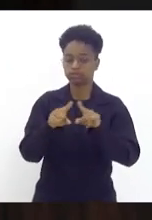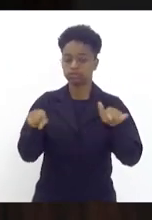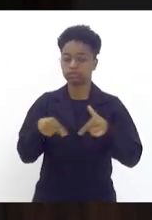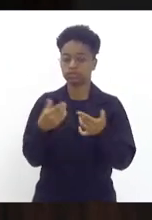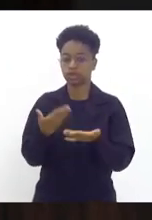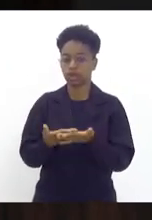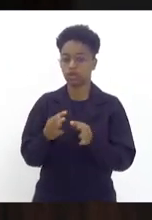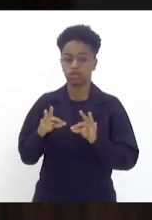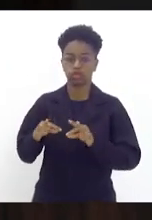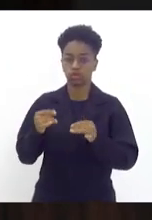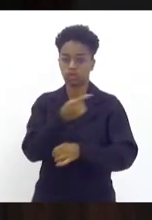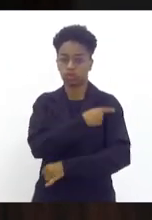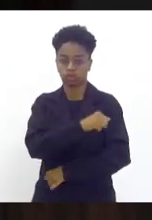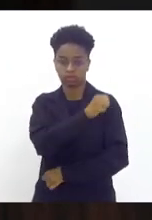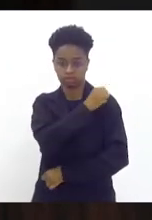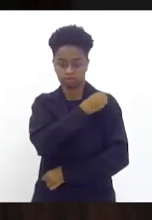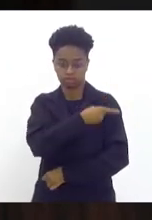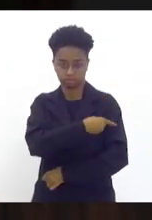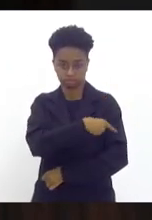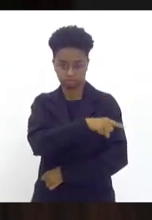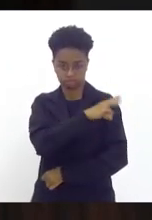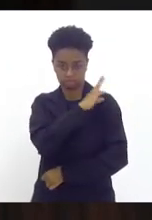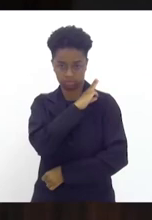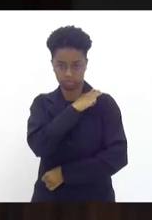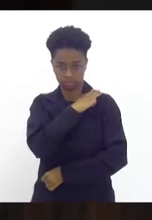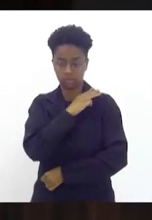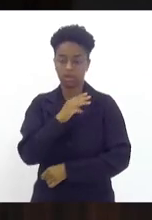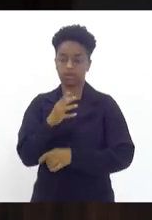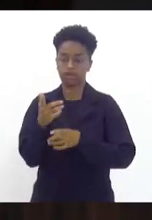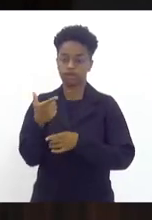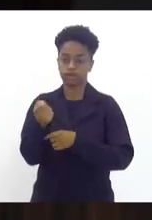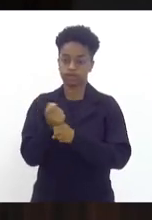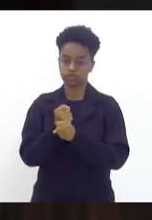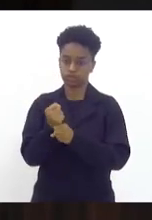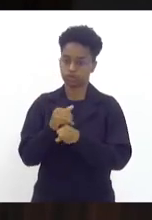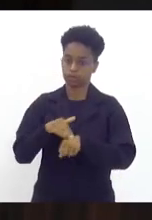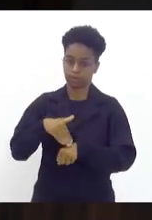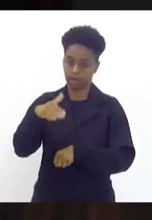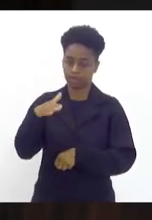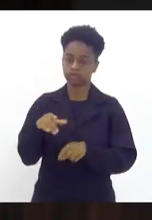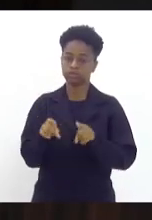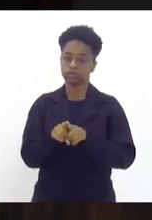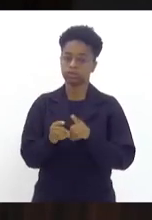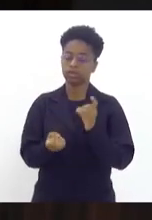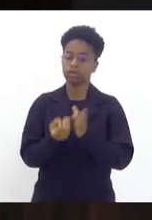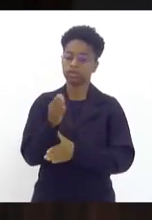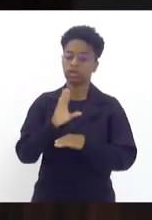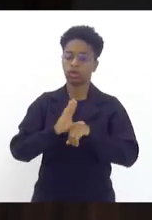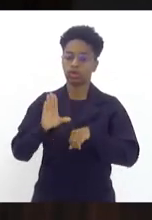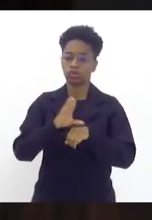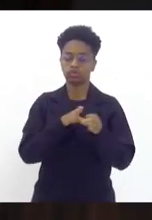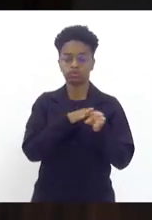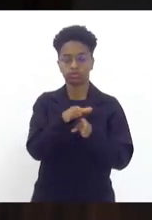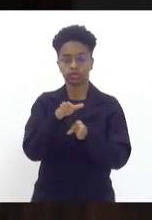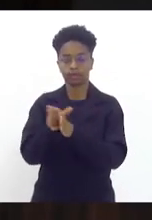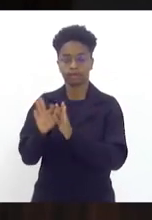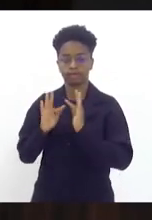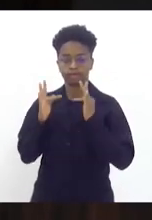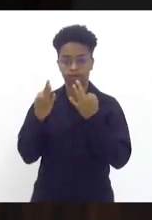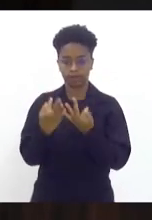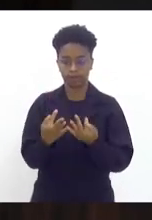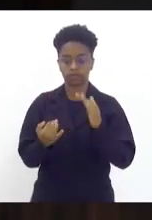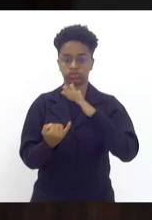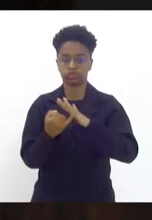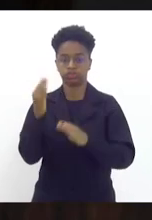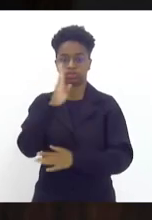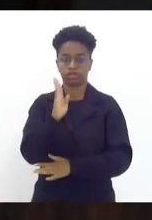os segmentos por mais de 20 anos, moderadora dos cursos de orientação familiar pelo Instituto Brasileiro da